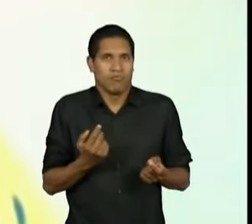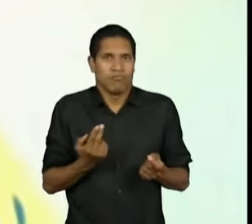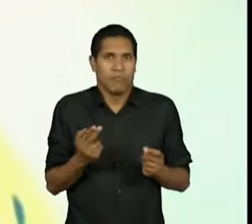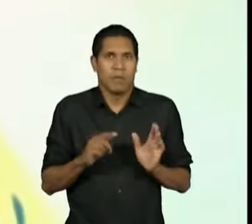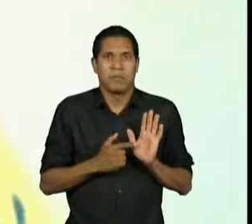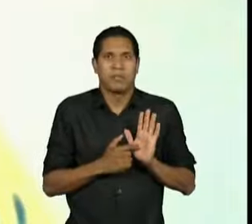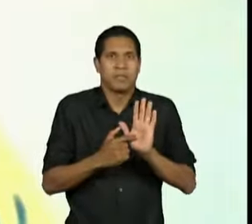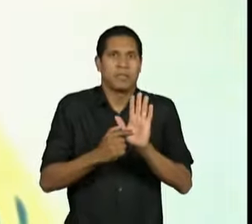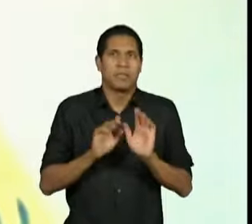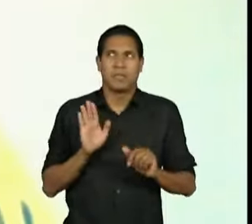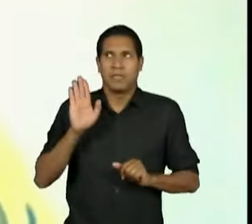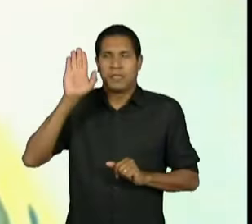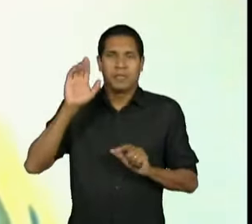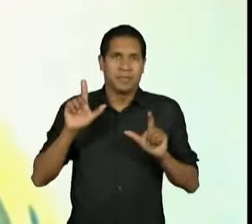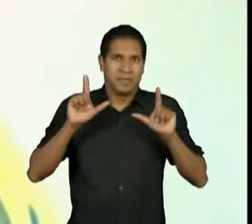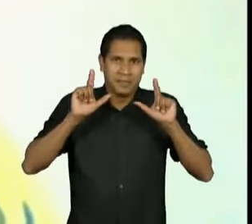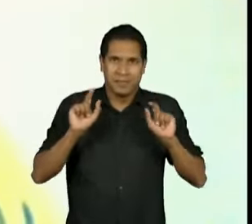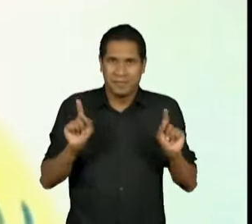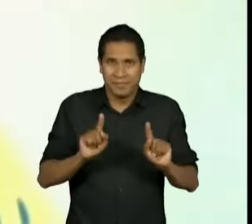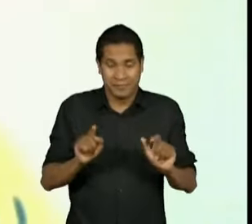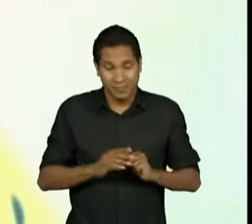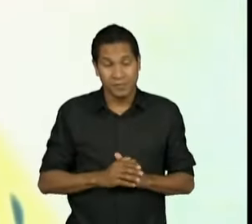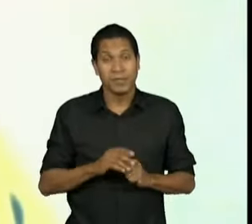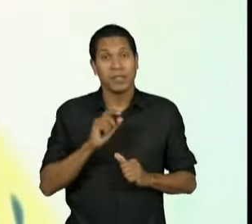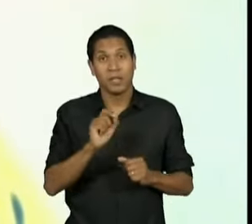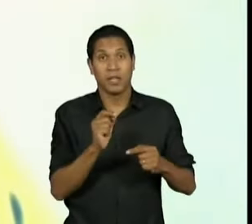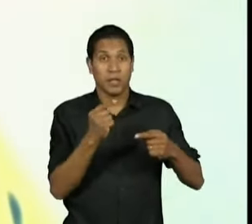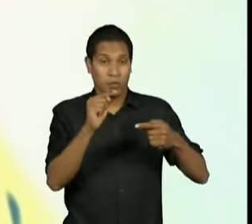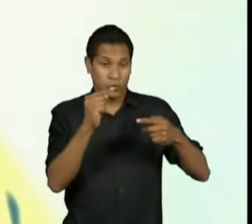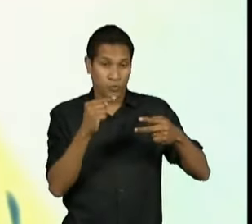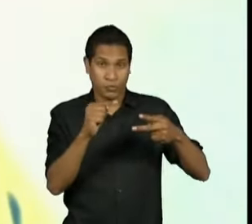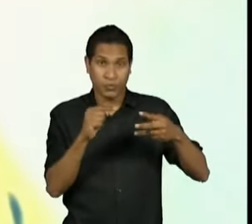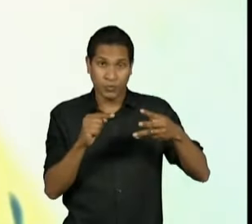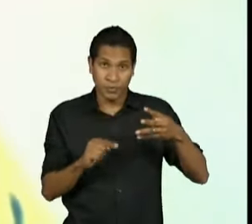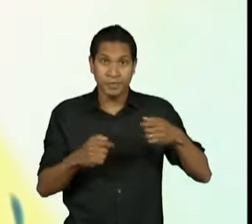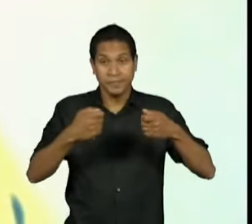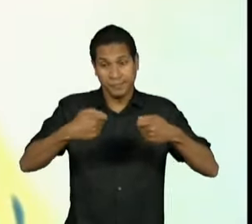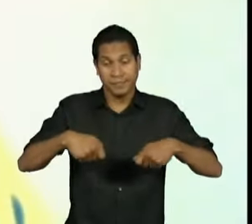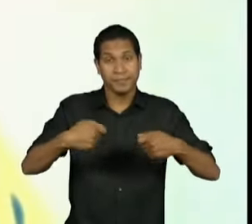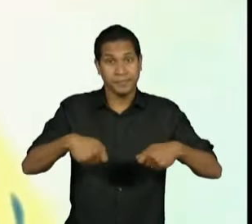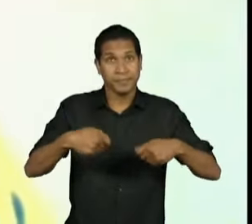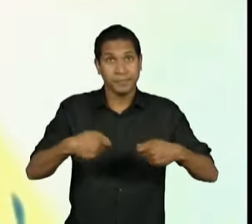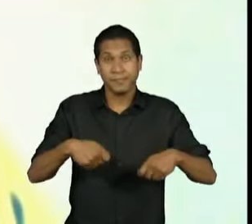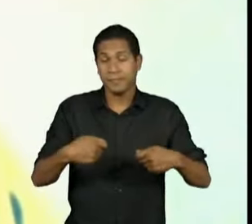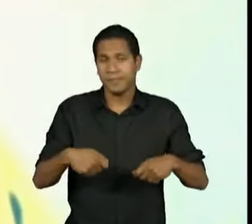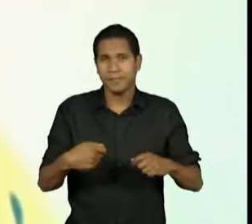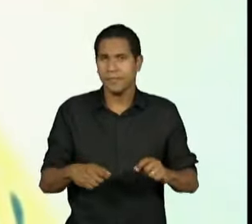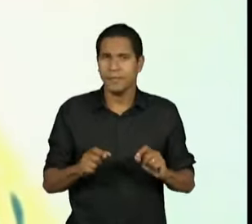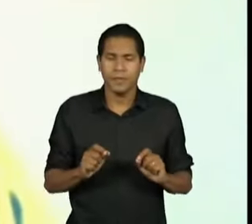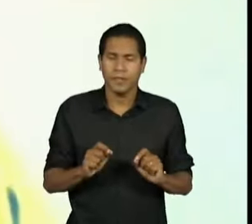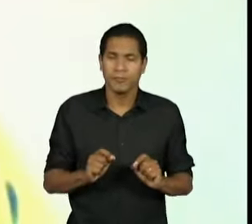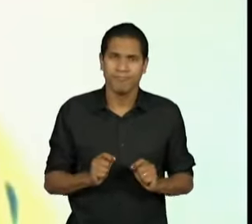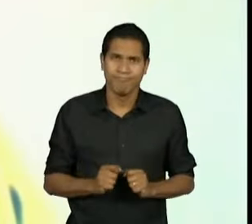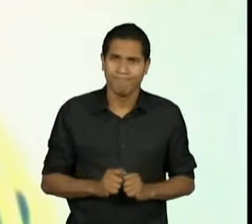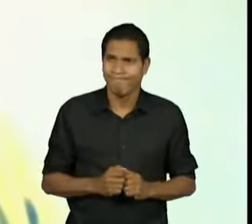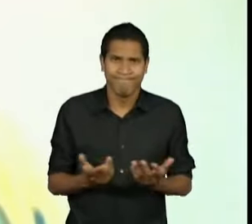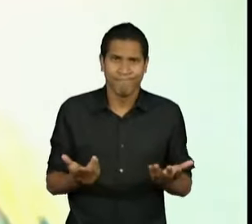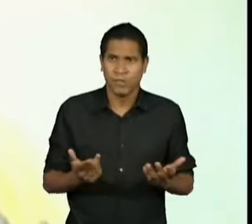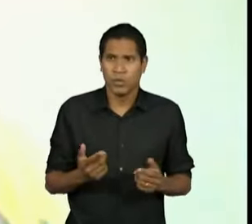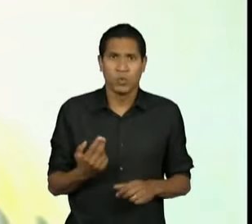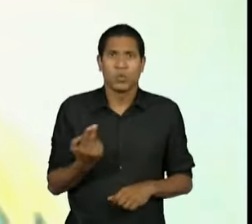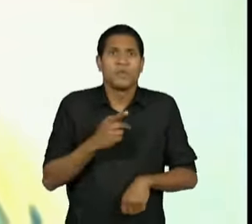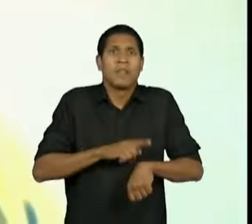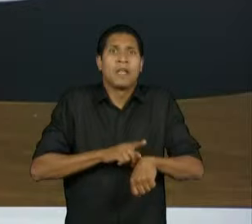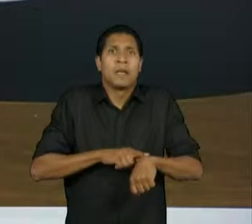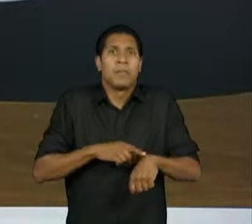e outras medidas que parece que são necessárias, eu não tive nem tempo,